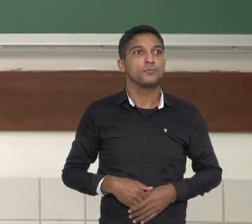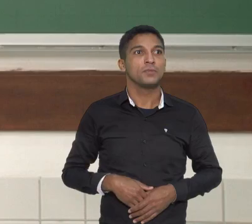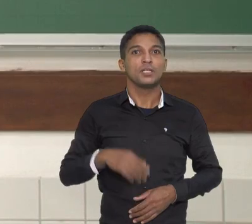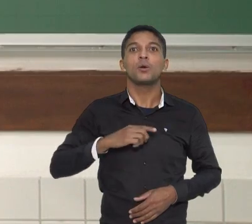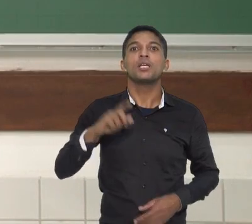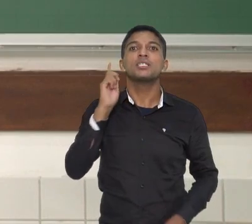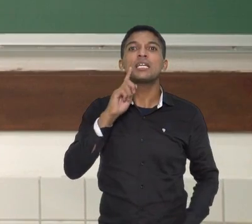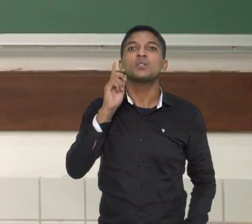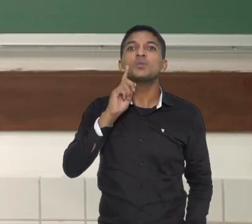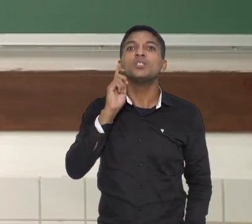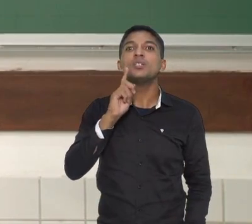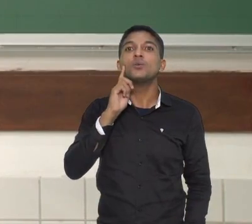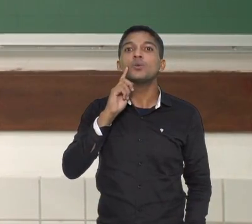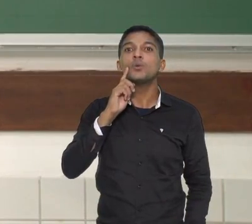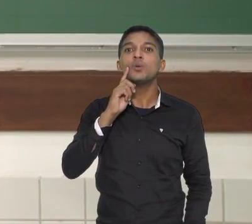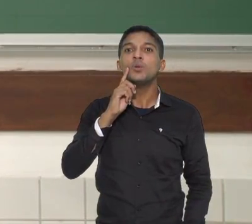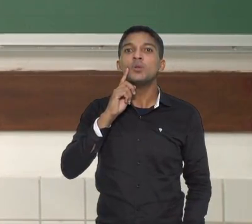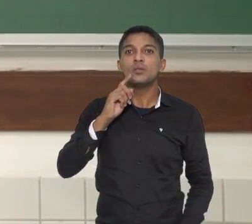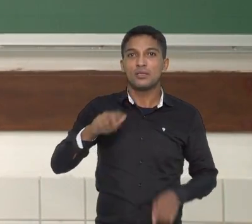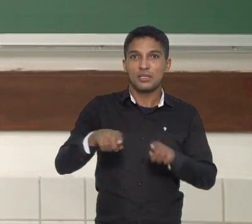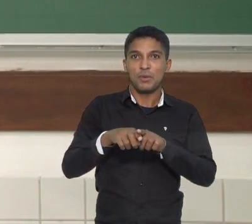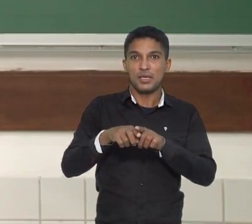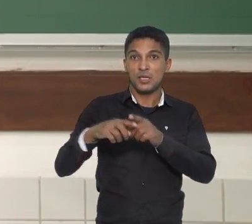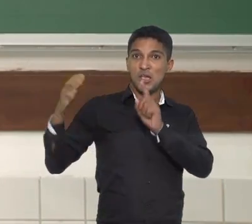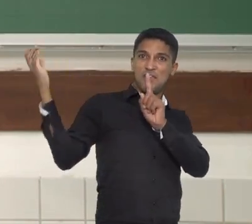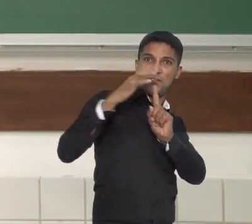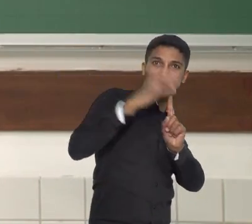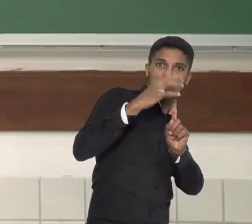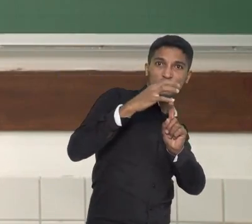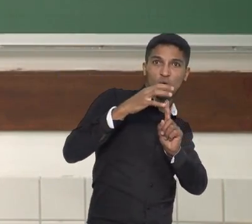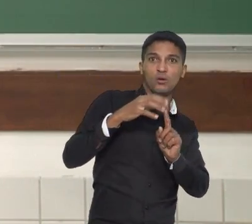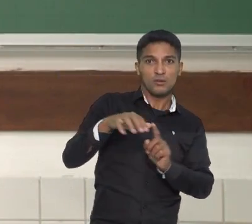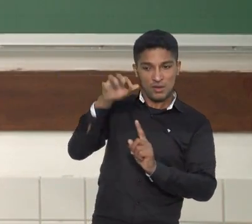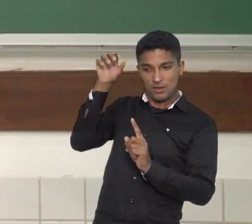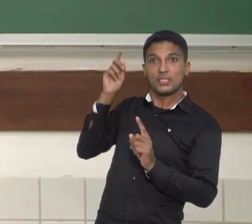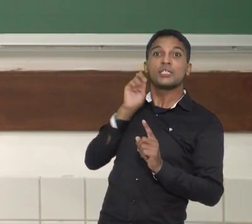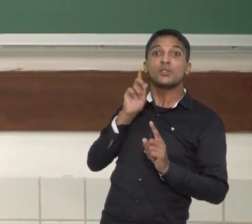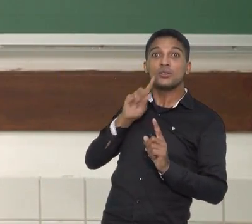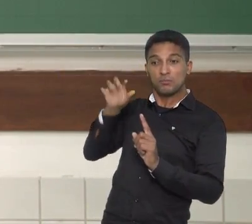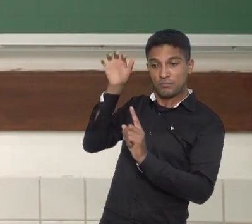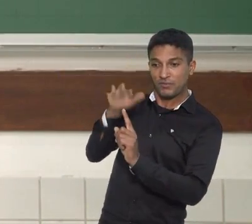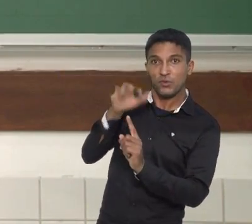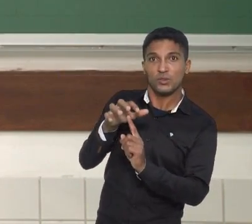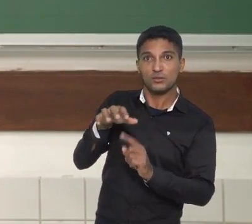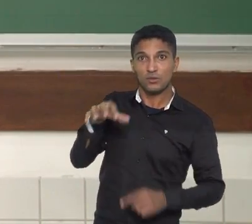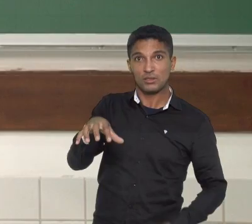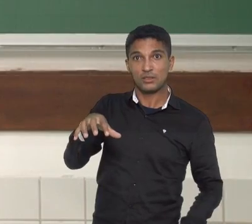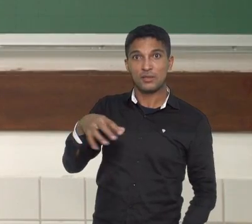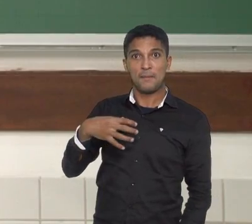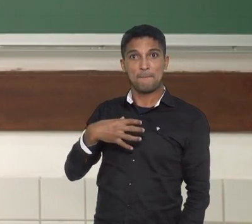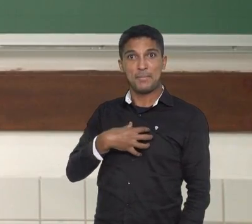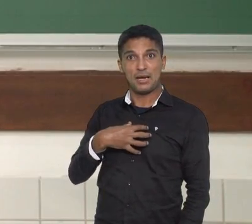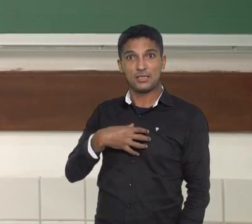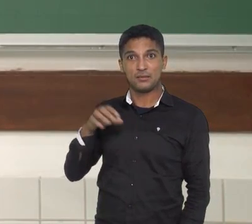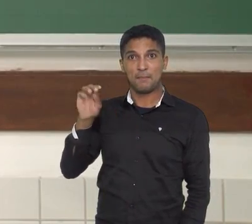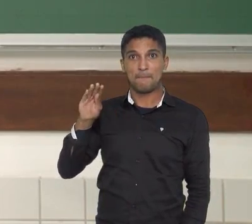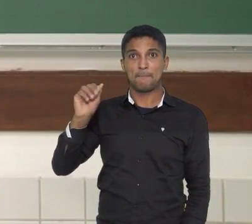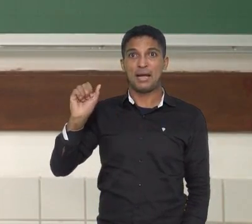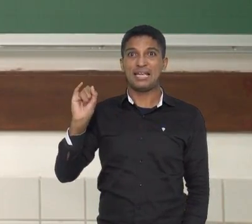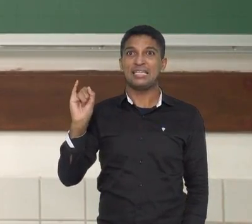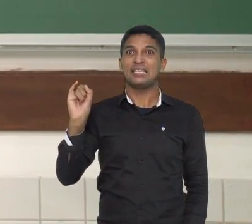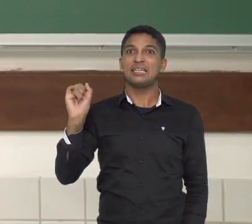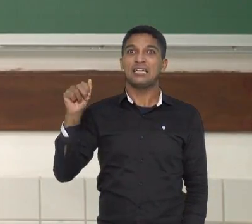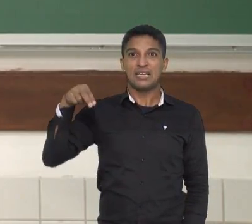Unidos influenciando tanto mineiros quanto baianos, mais a Revolução Francesa. Daí você tem a ideia